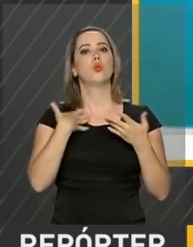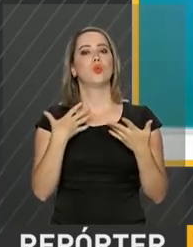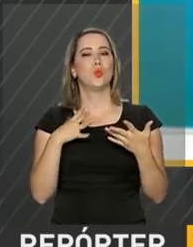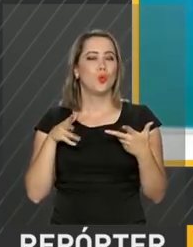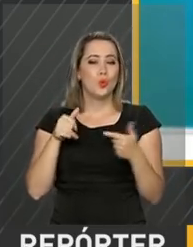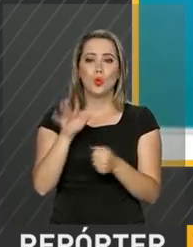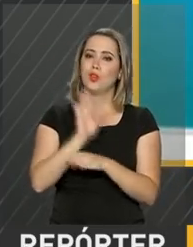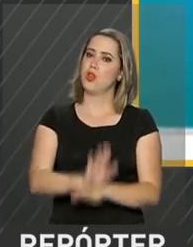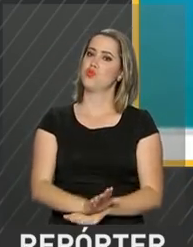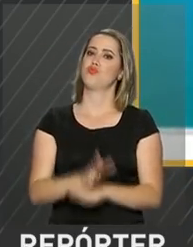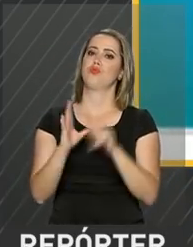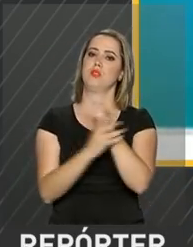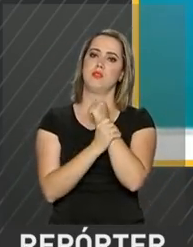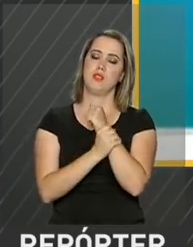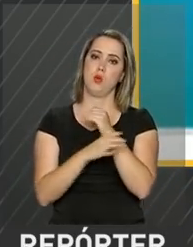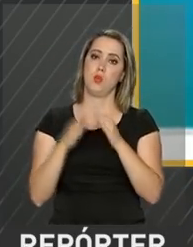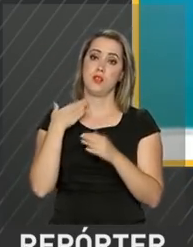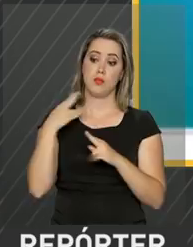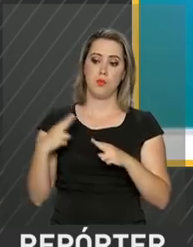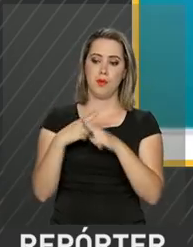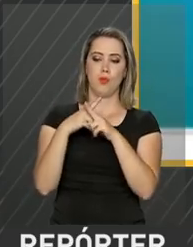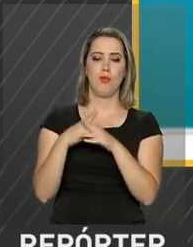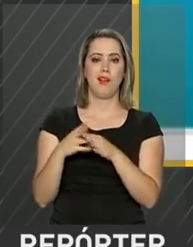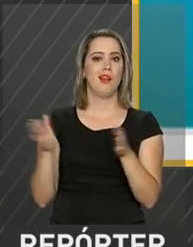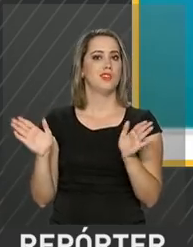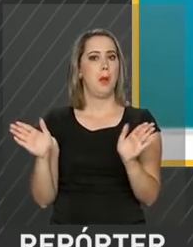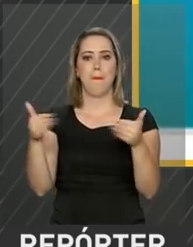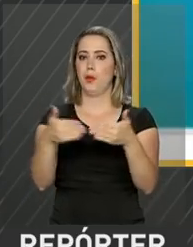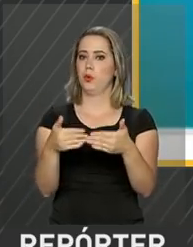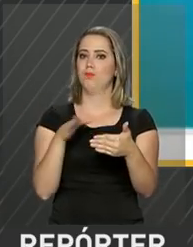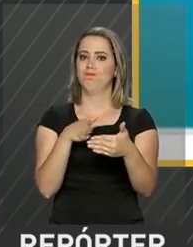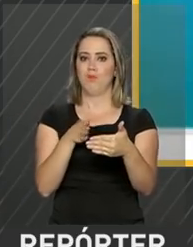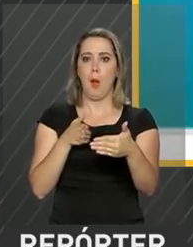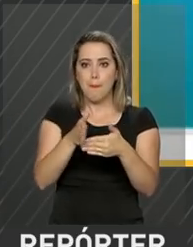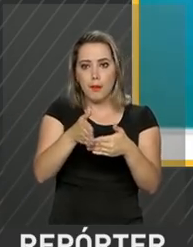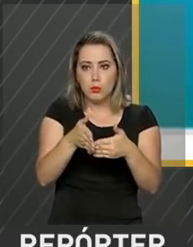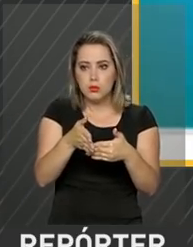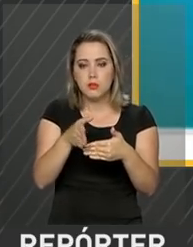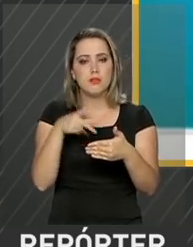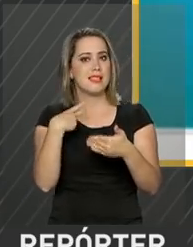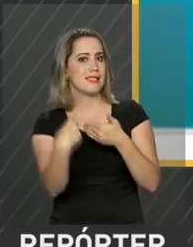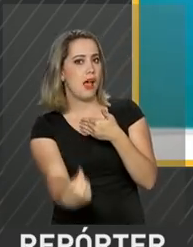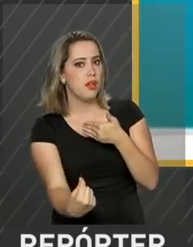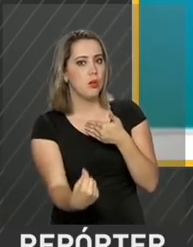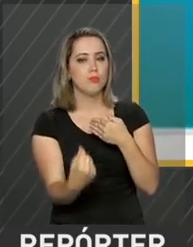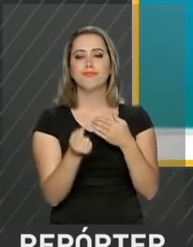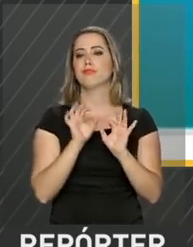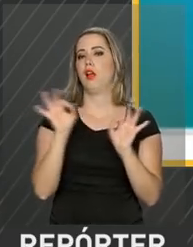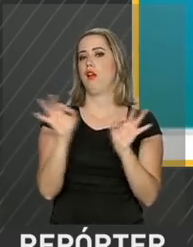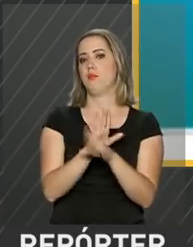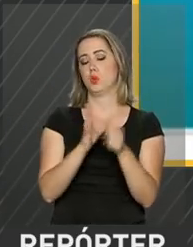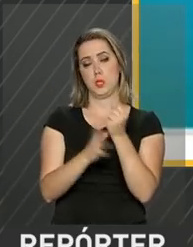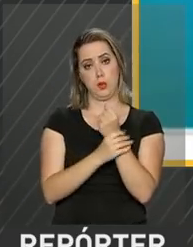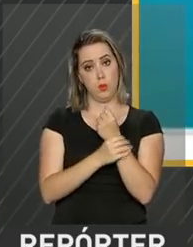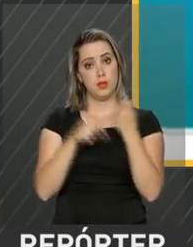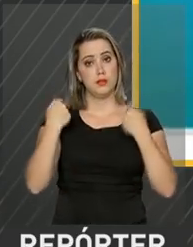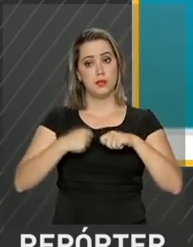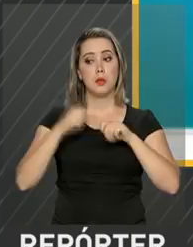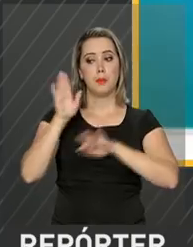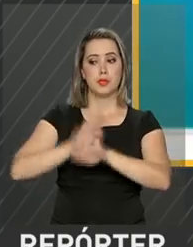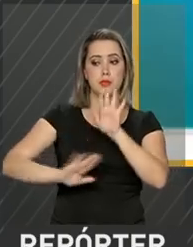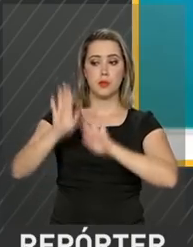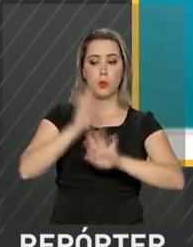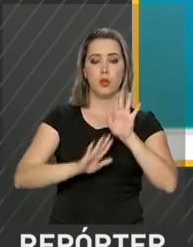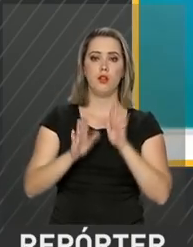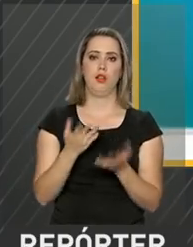da caixa vão os limites da faixa nem tão assim é clara é importante ter esse cuidado sobre